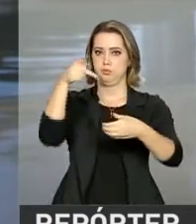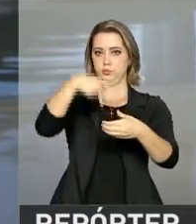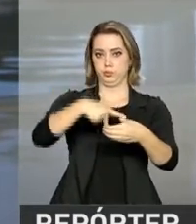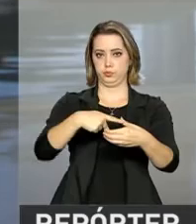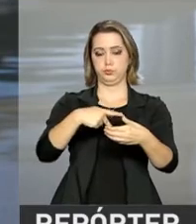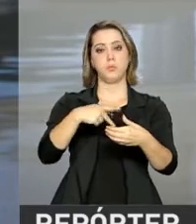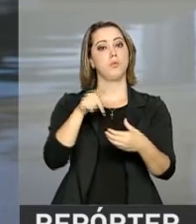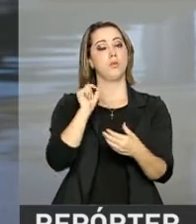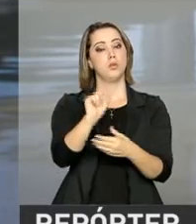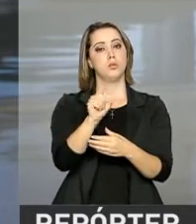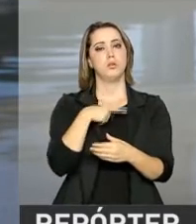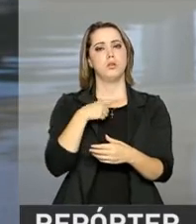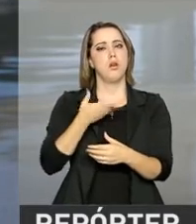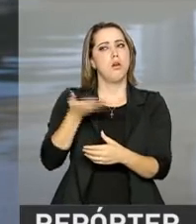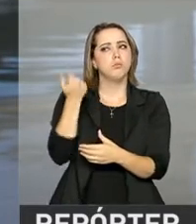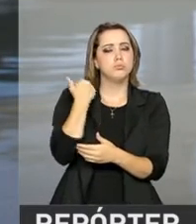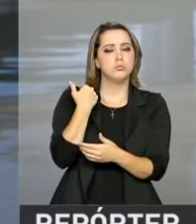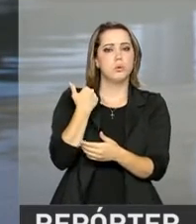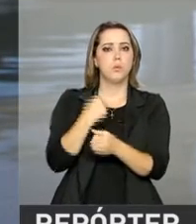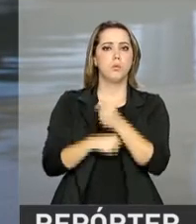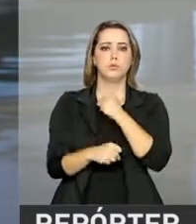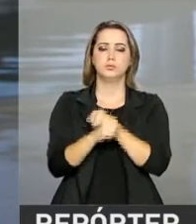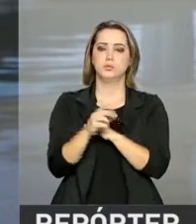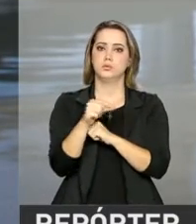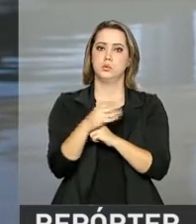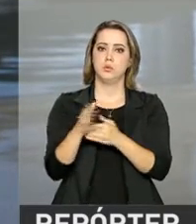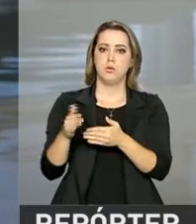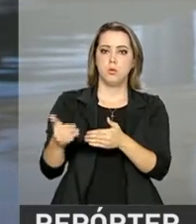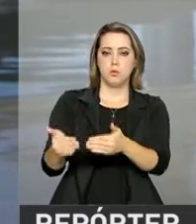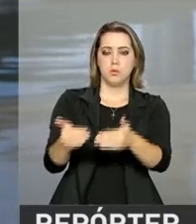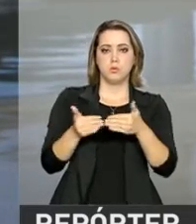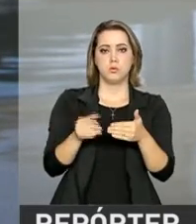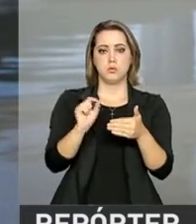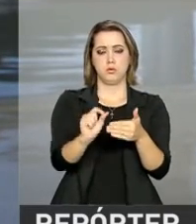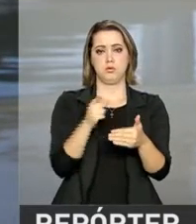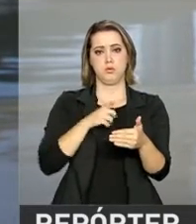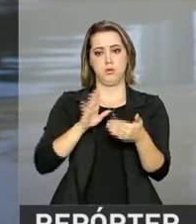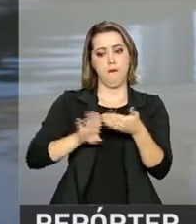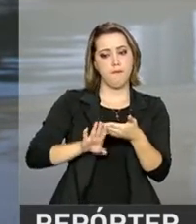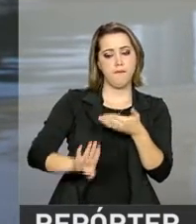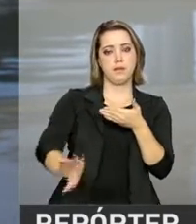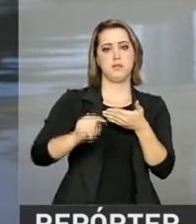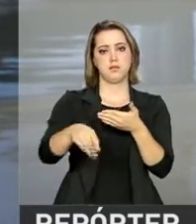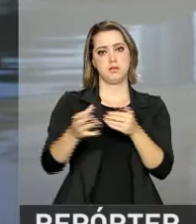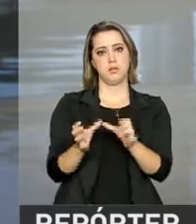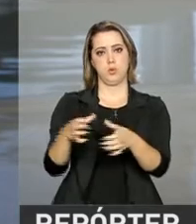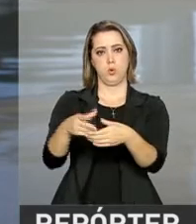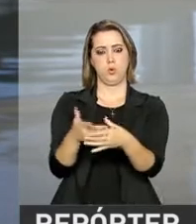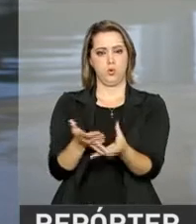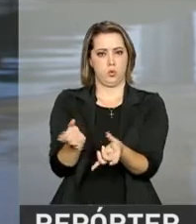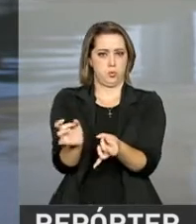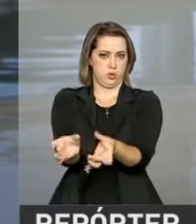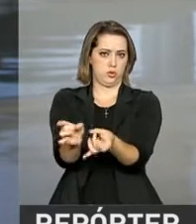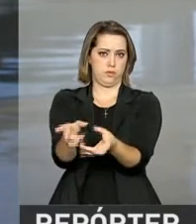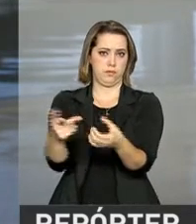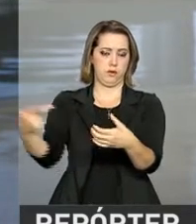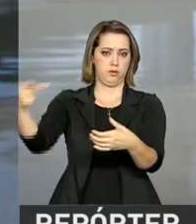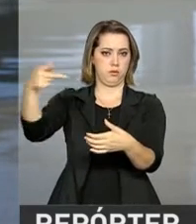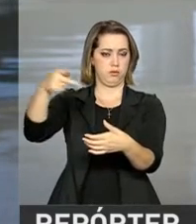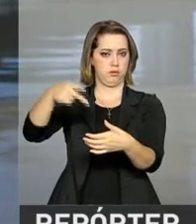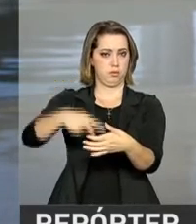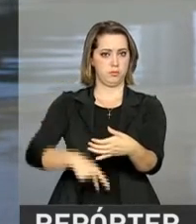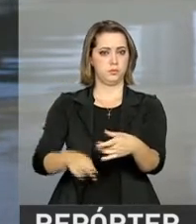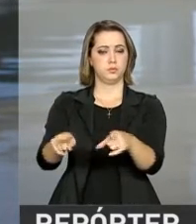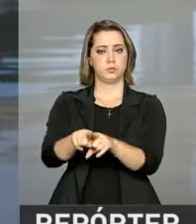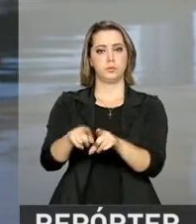passado em seu plano de desinvestimentos se retirar da área de distribuição de petróleo e derivados no país a